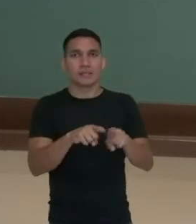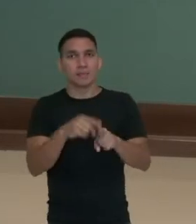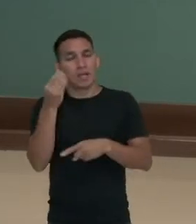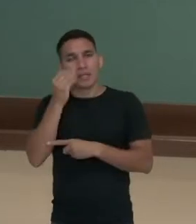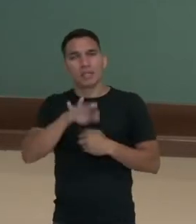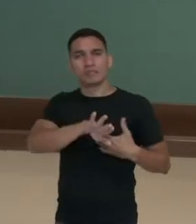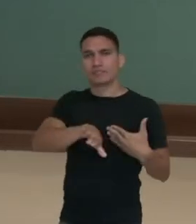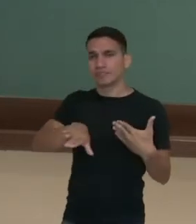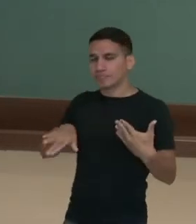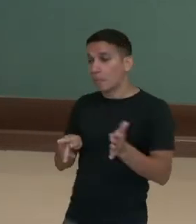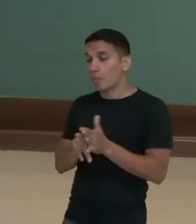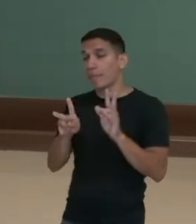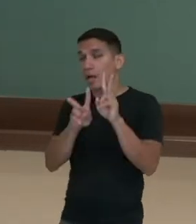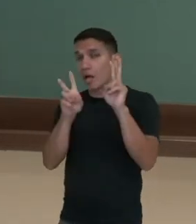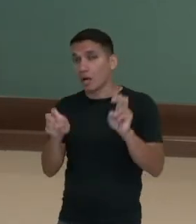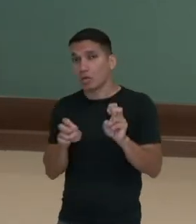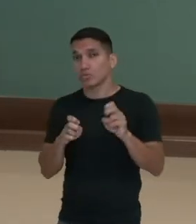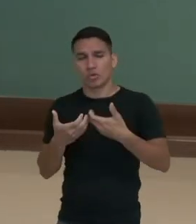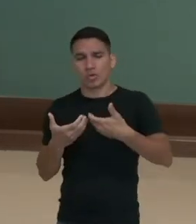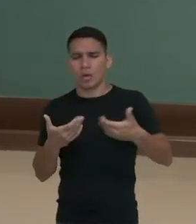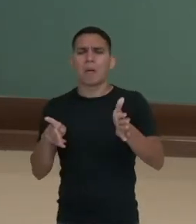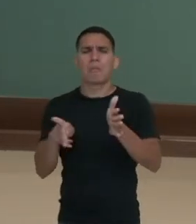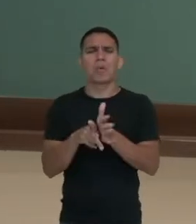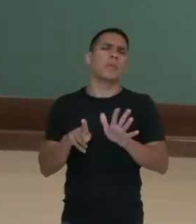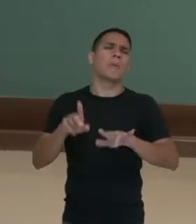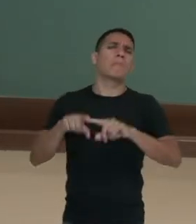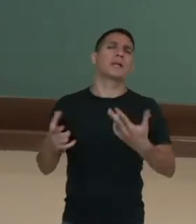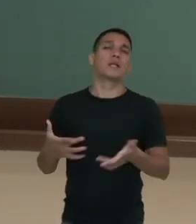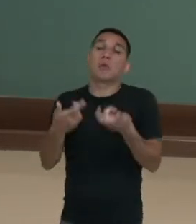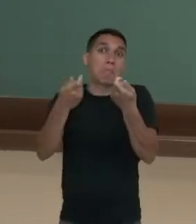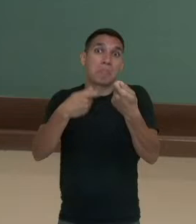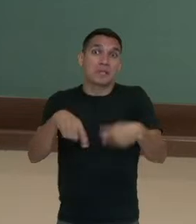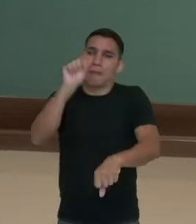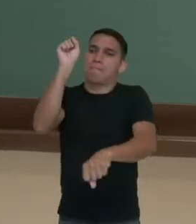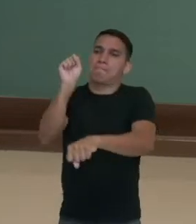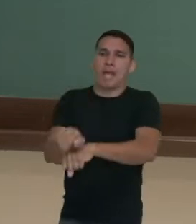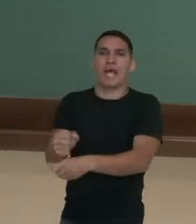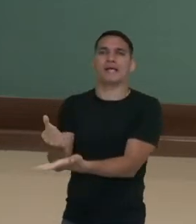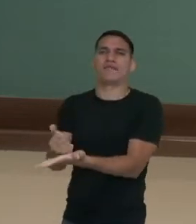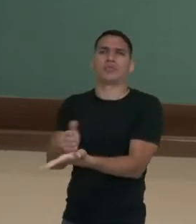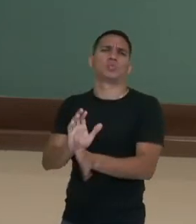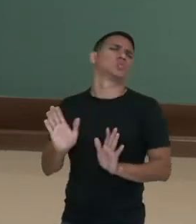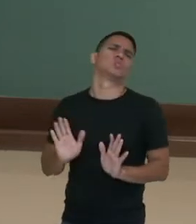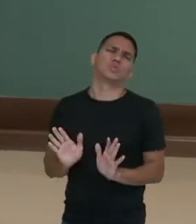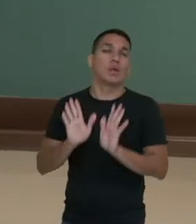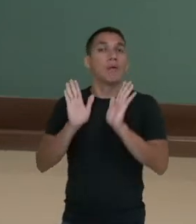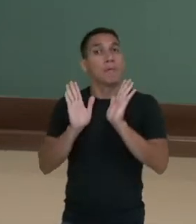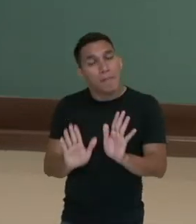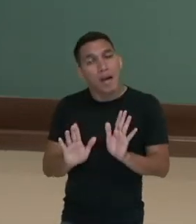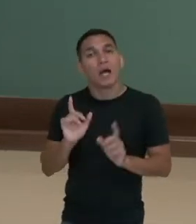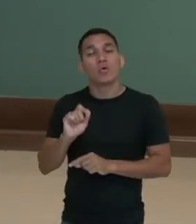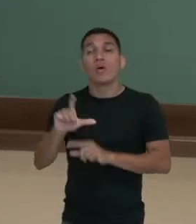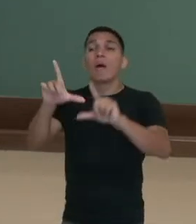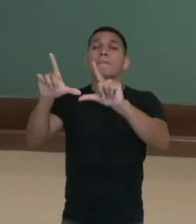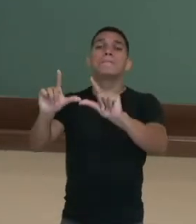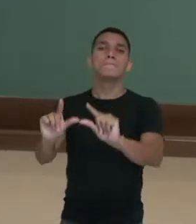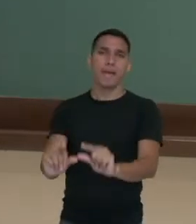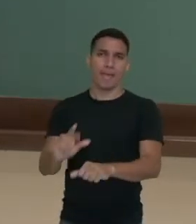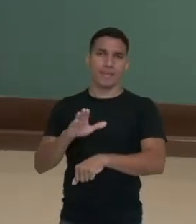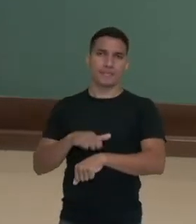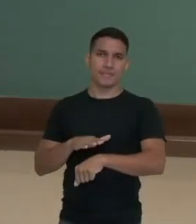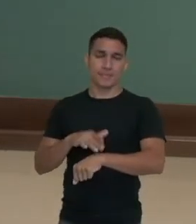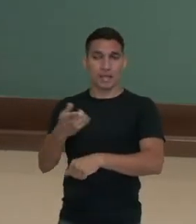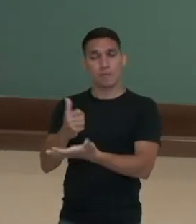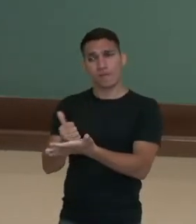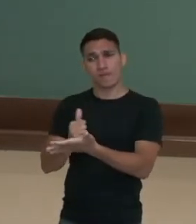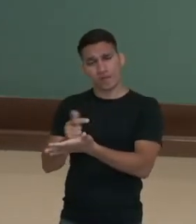lado aquele equipamento. Não precisa deixar de jogar o videogame, por exemplo, mas talvez jogar menos, né, deixar